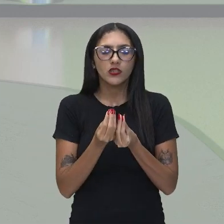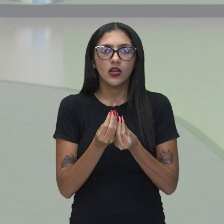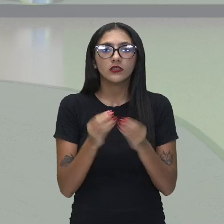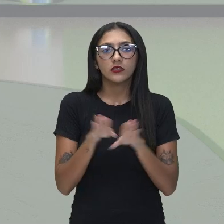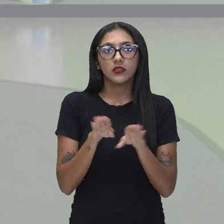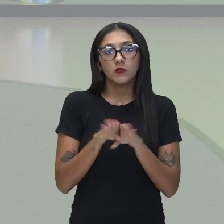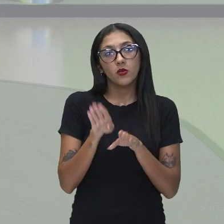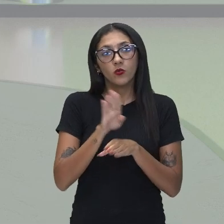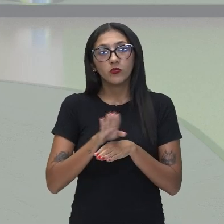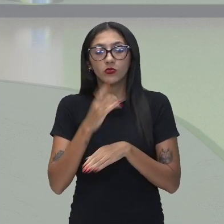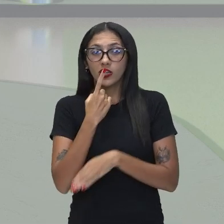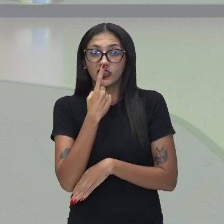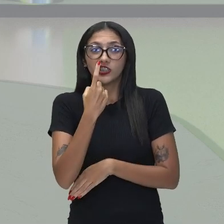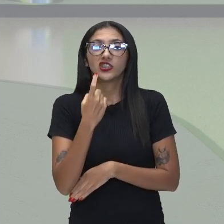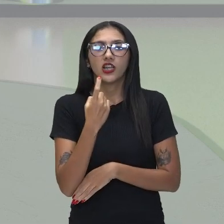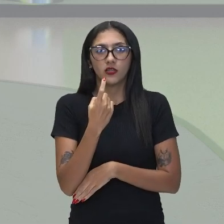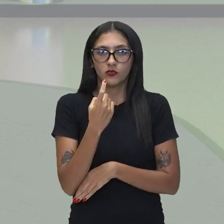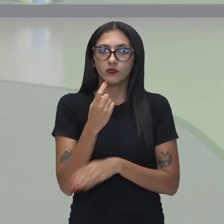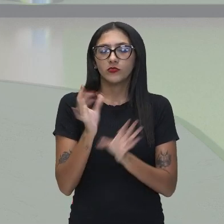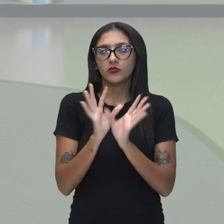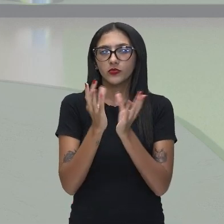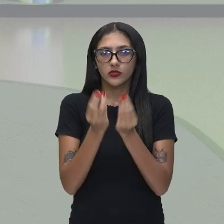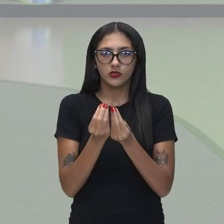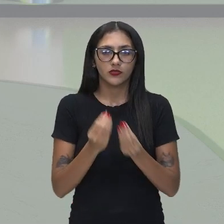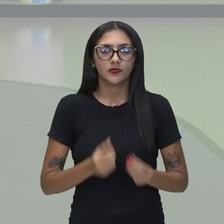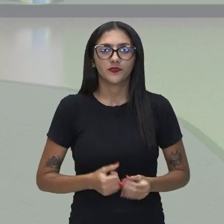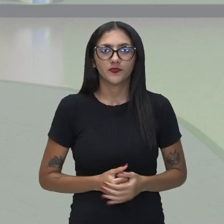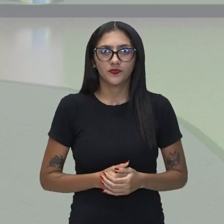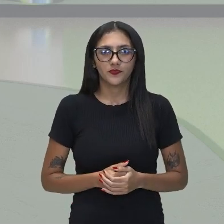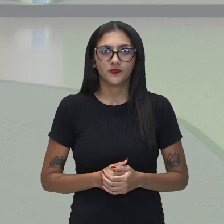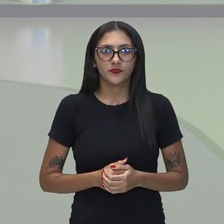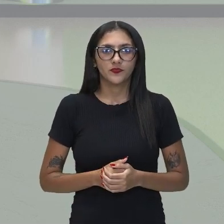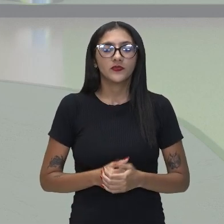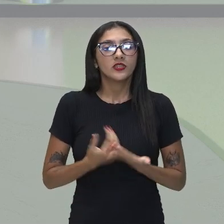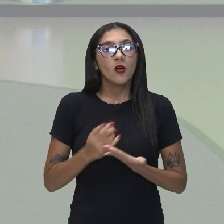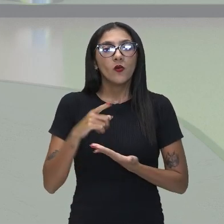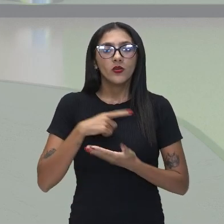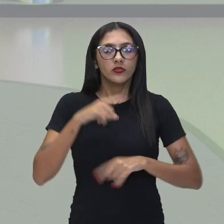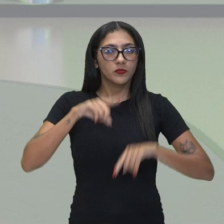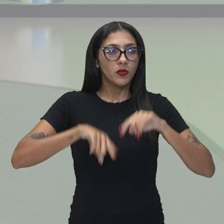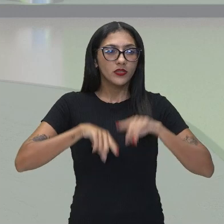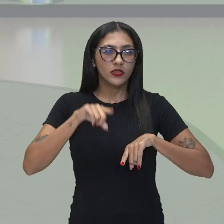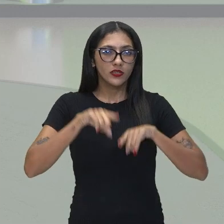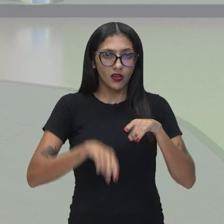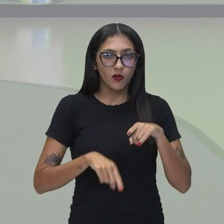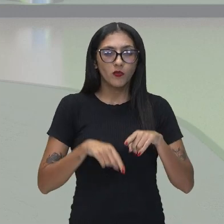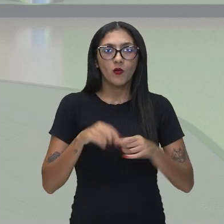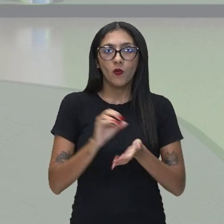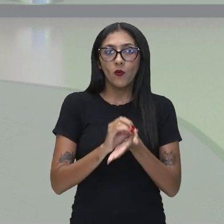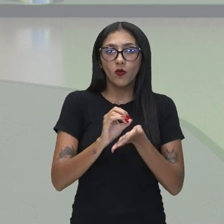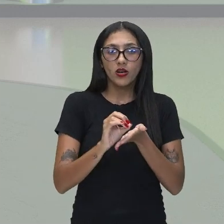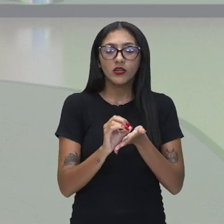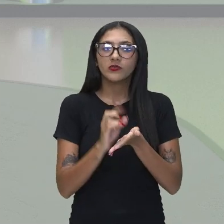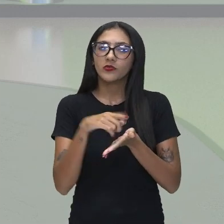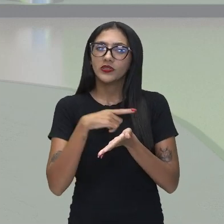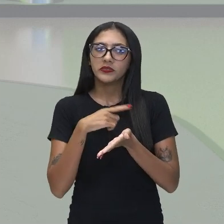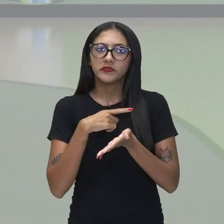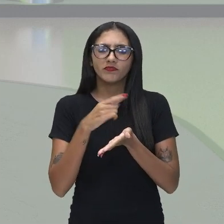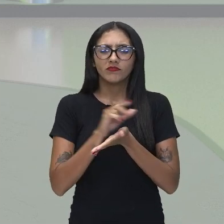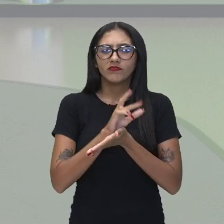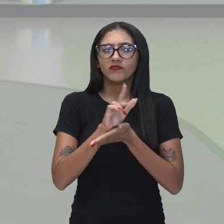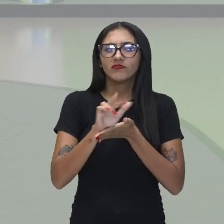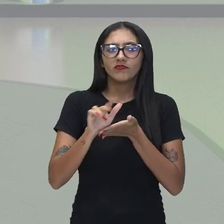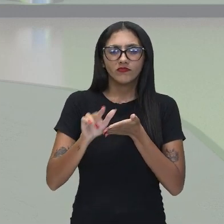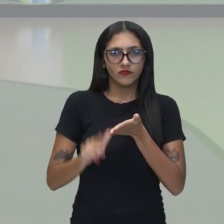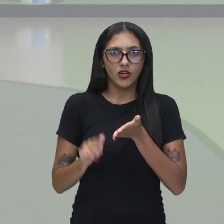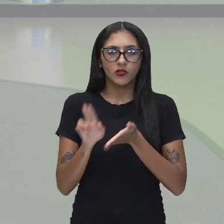aromatizados artificialmente. Então, ou seja, os compostos orgânicos, eles têm uma vasta variedade e